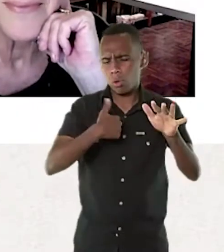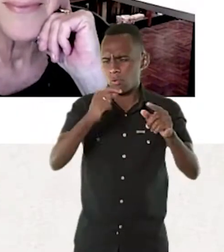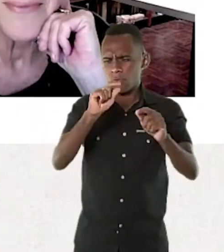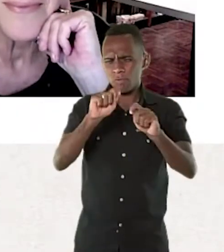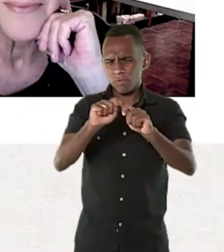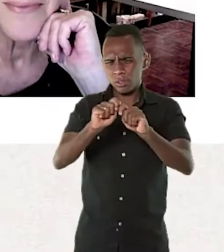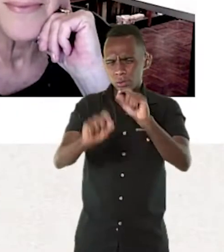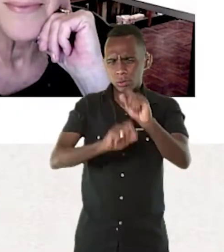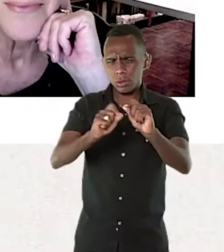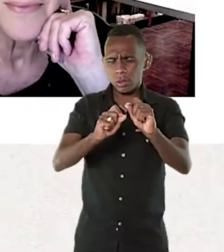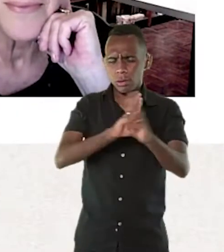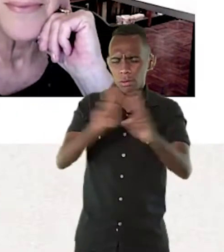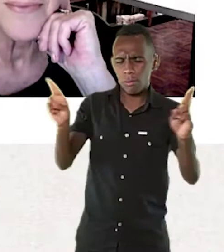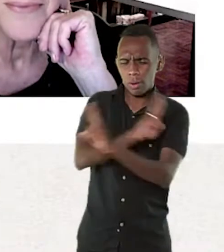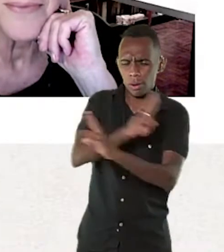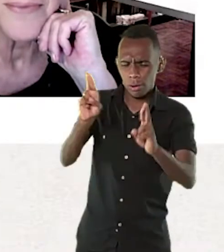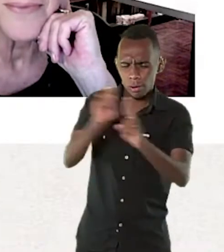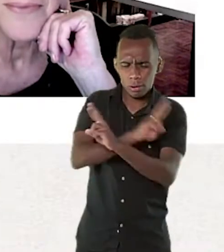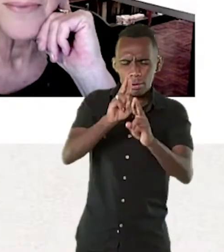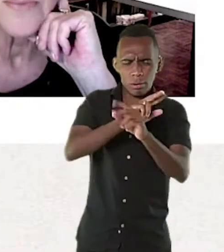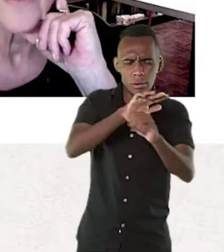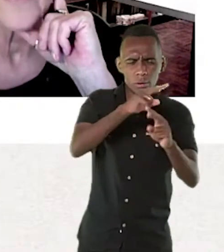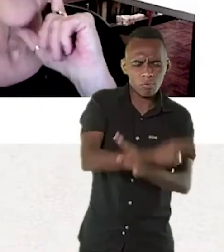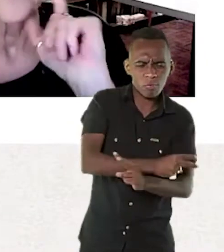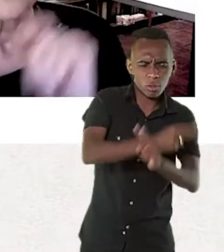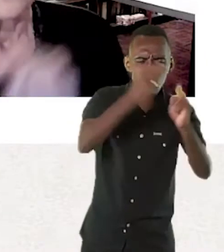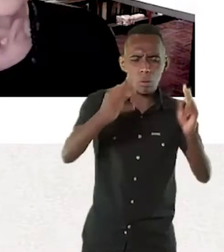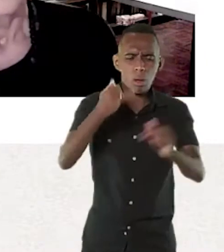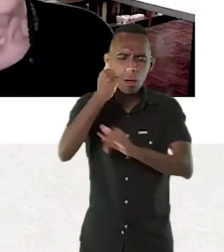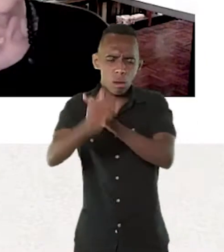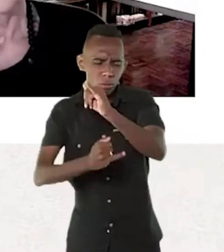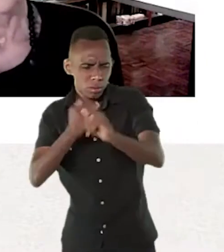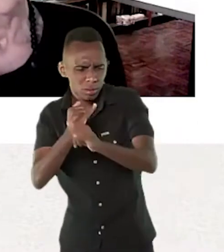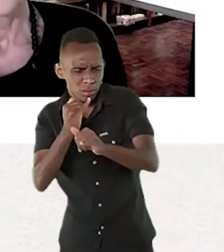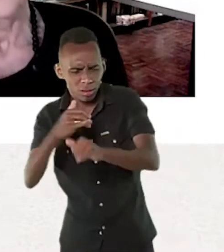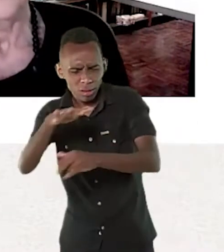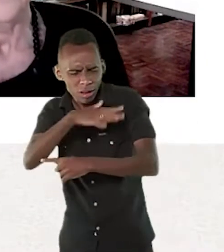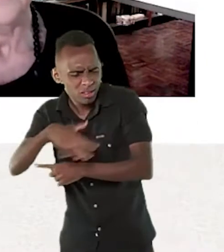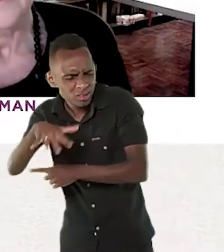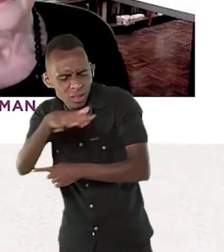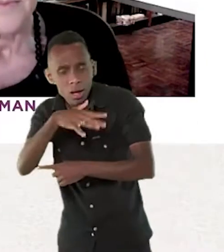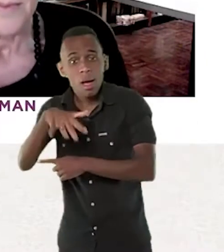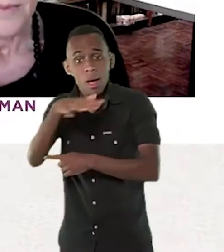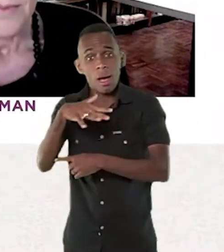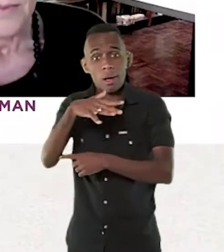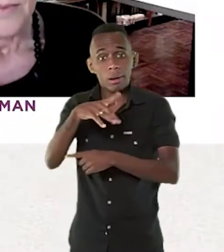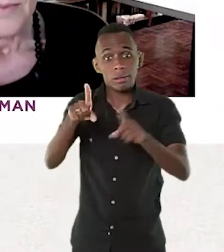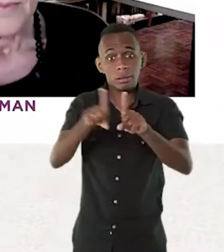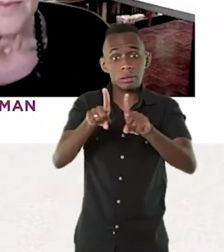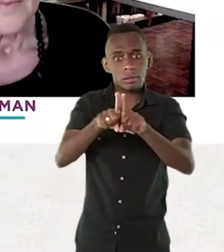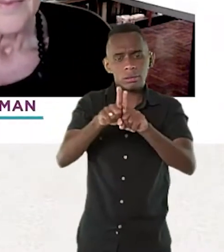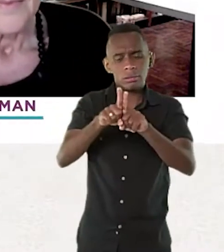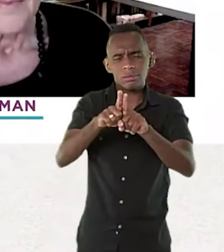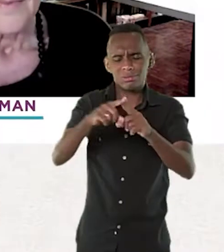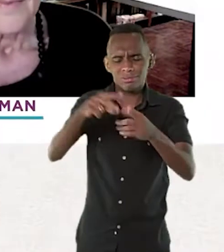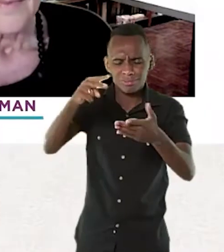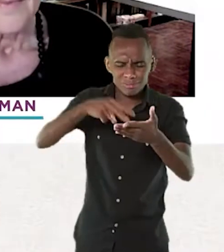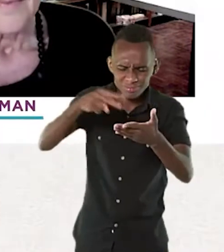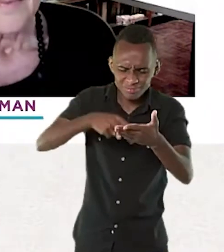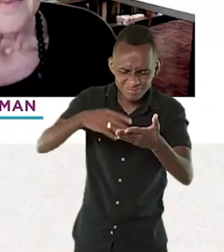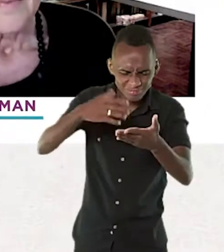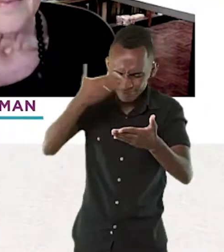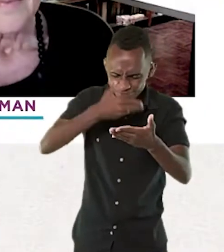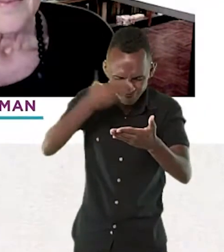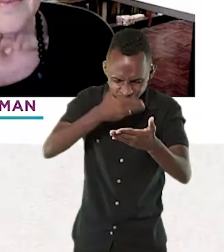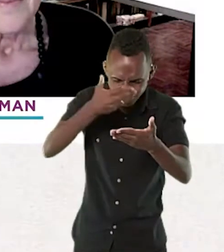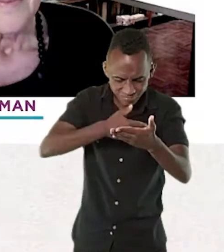eletrônica, cyberespaço, inteligência virtual e eu não sei ler. O cara escreve e não consegue ler o